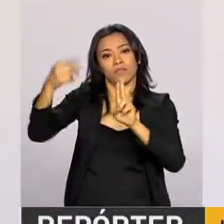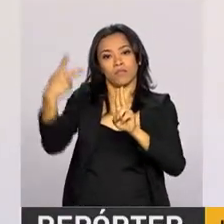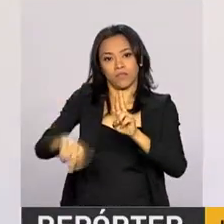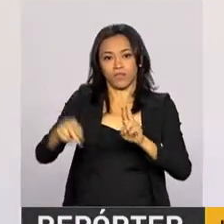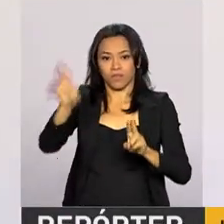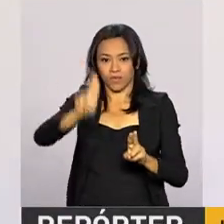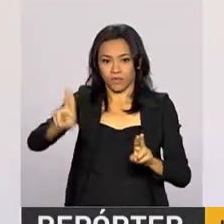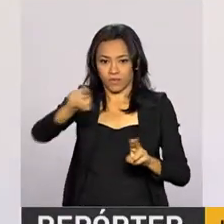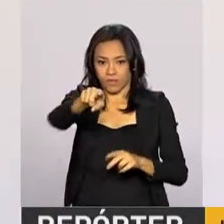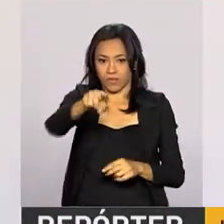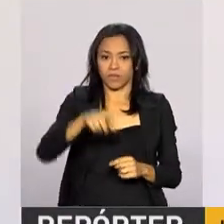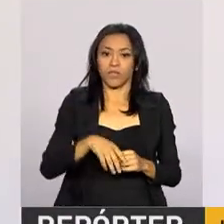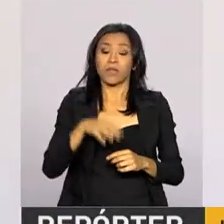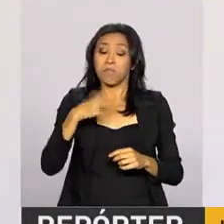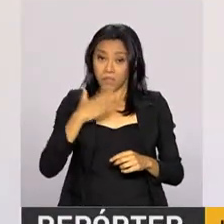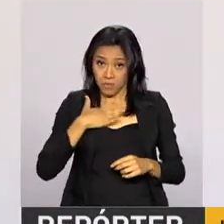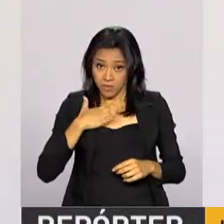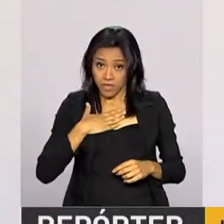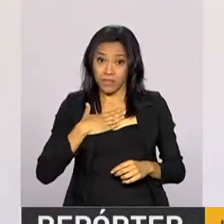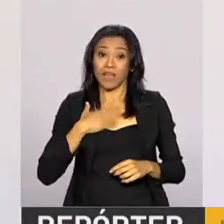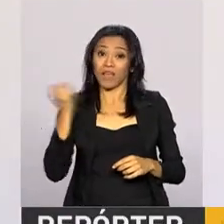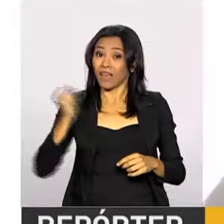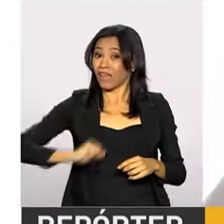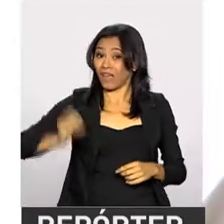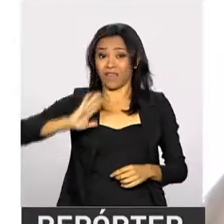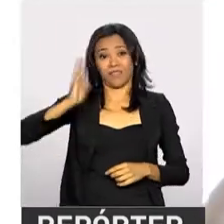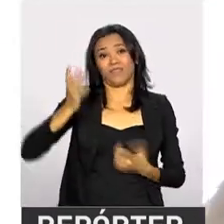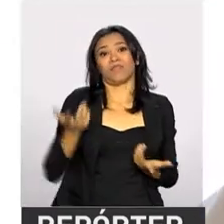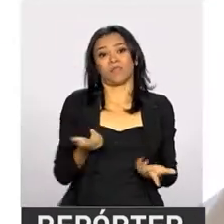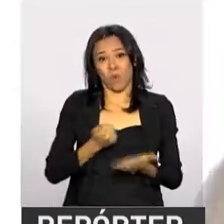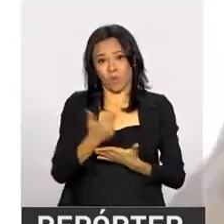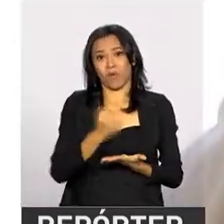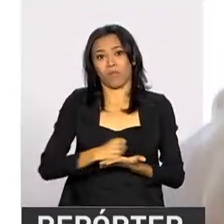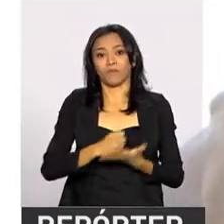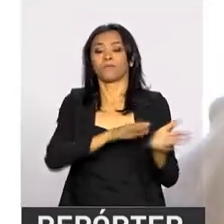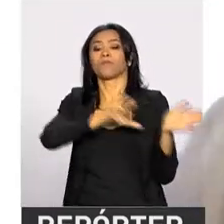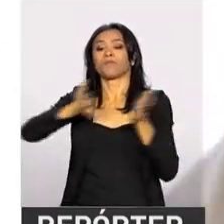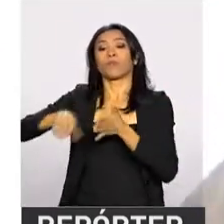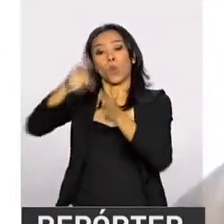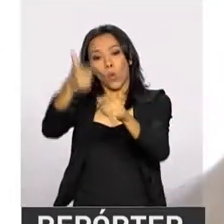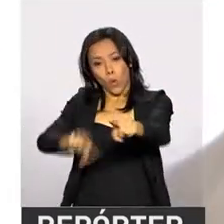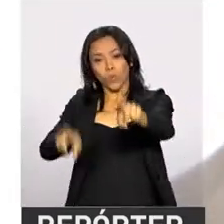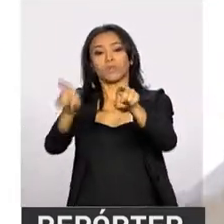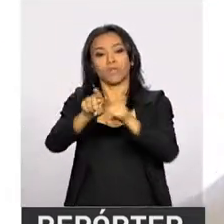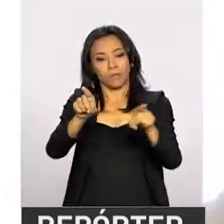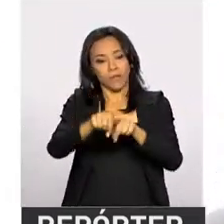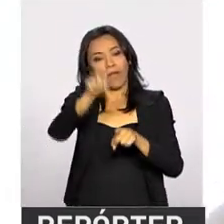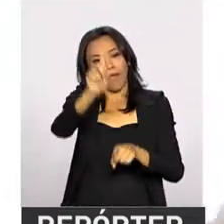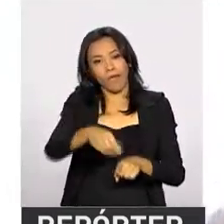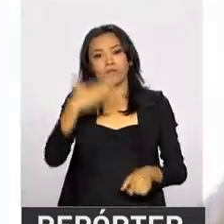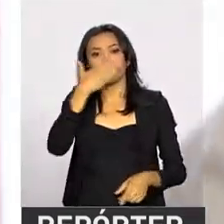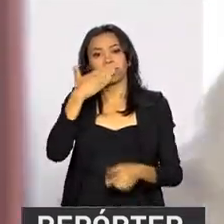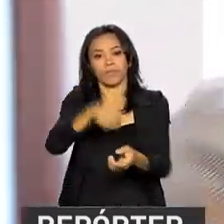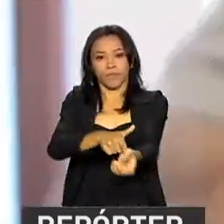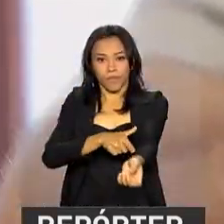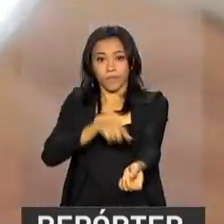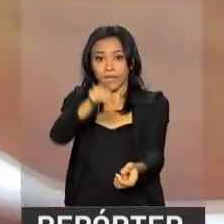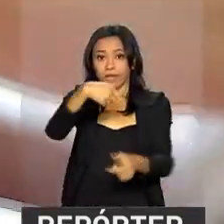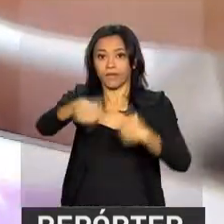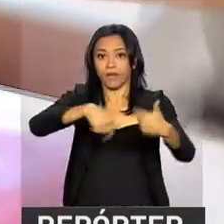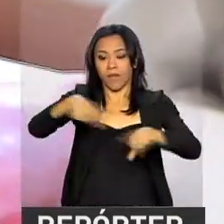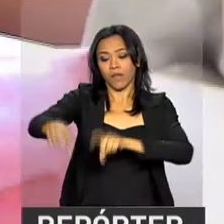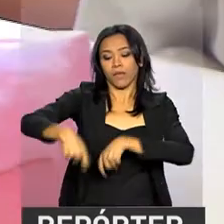todos que têm esse problema deve ser deve não é caríssimo e wilson também é diabético ele é produtor rural e diz que